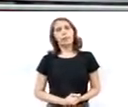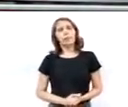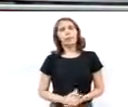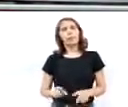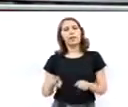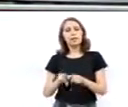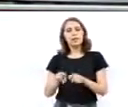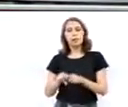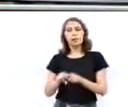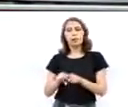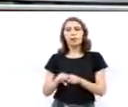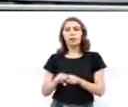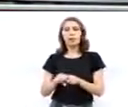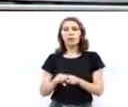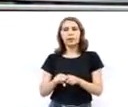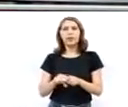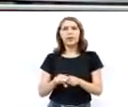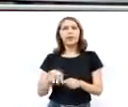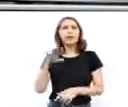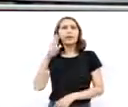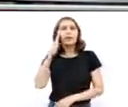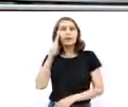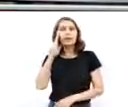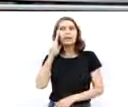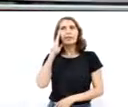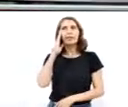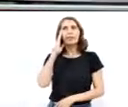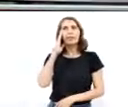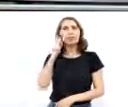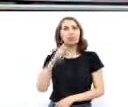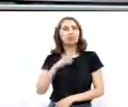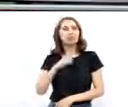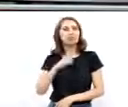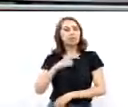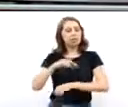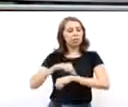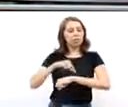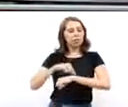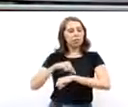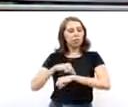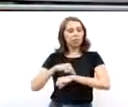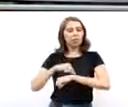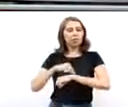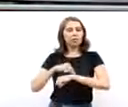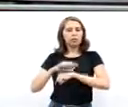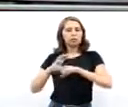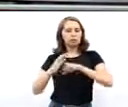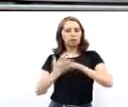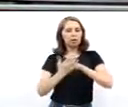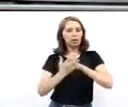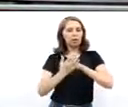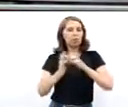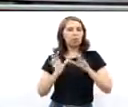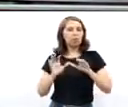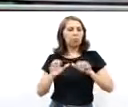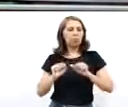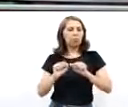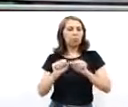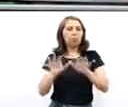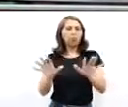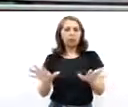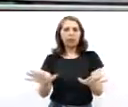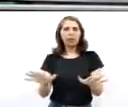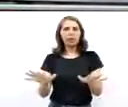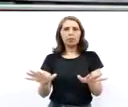Bom, mas é claro que tudo isso nos leva a situações que nos chamam a atenção durante a pandemia. E